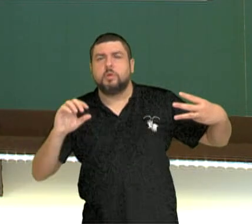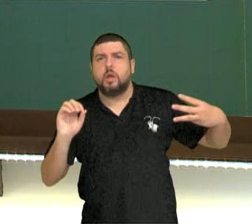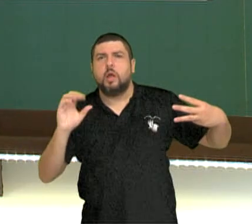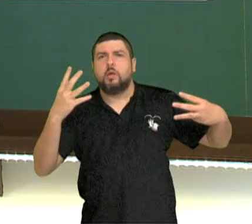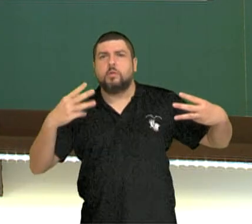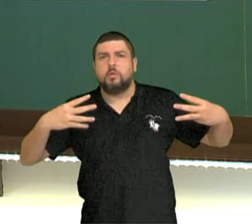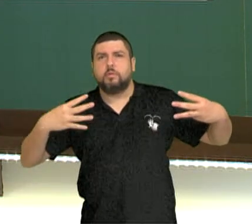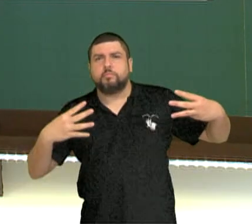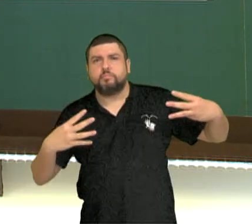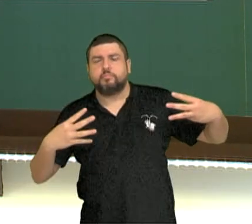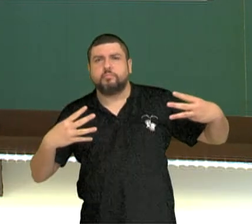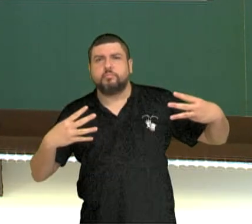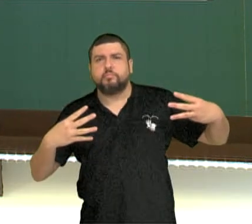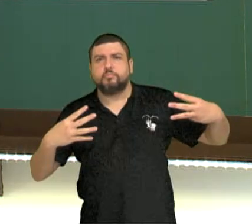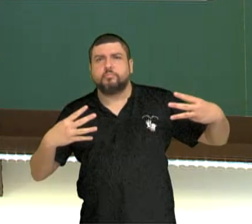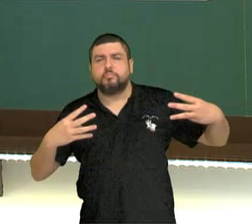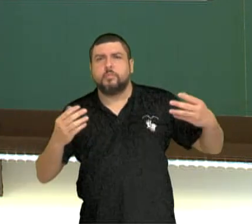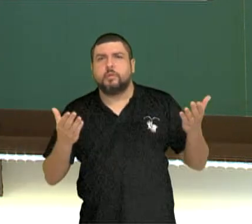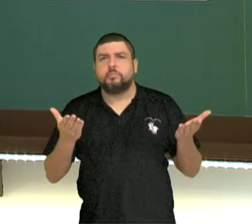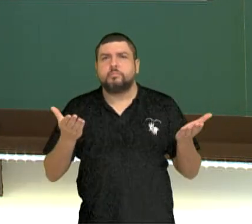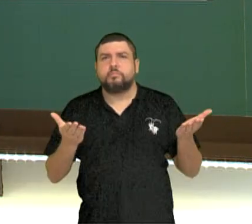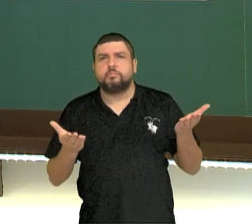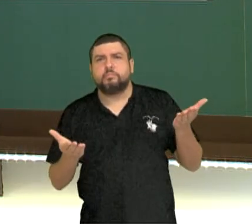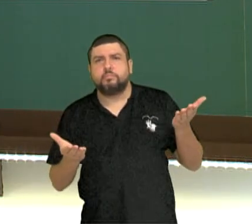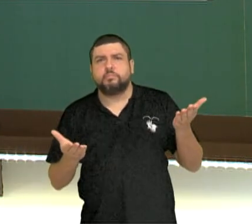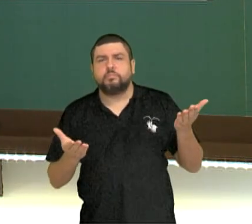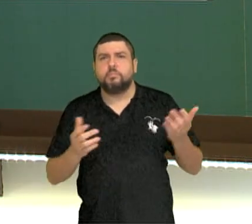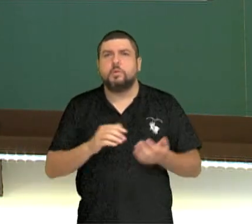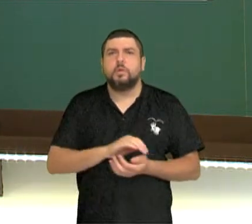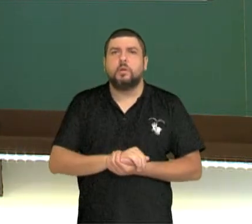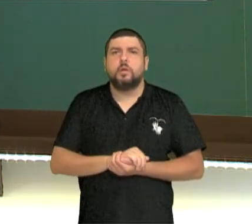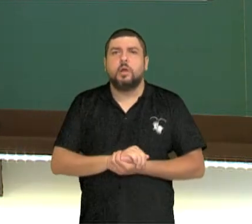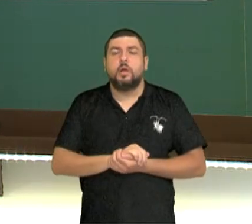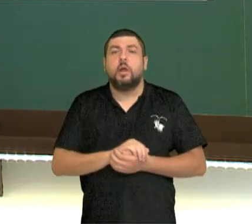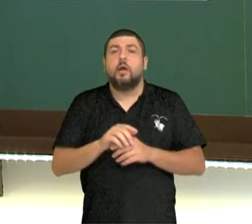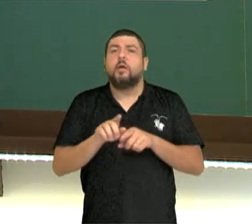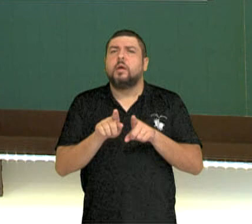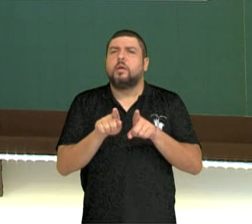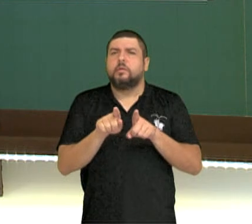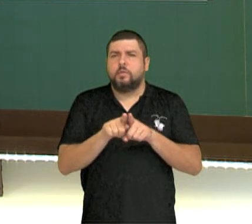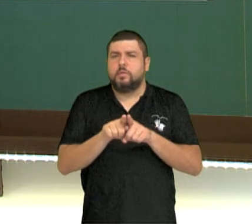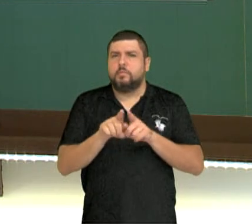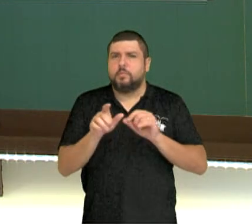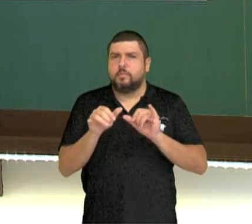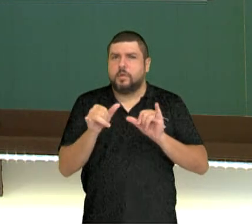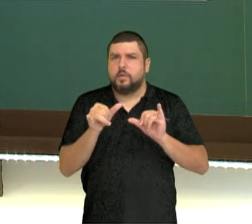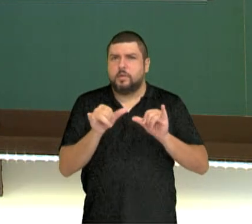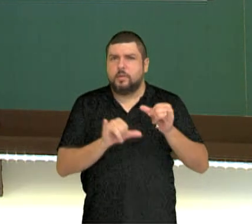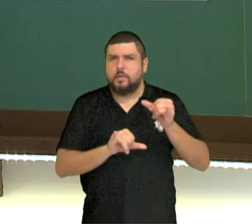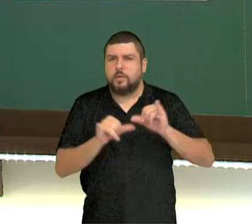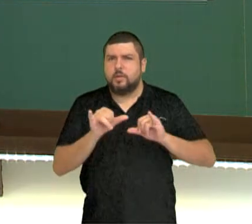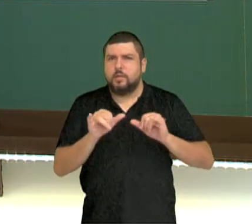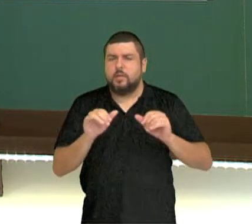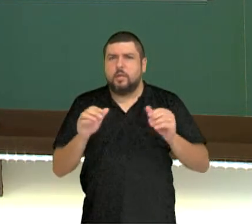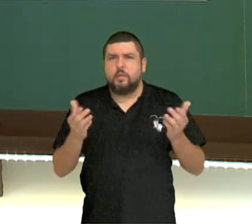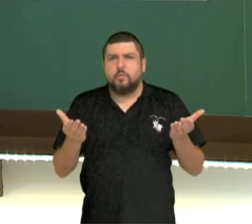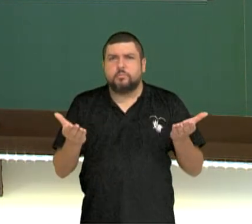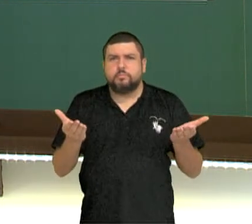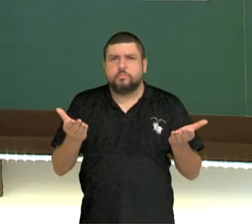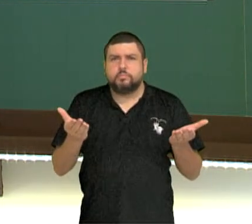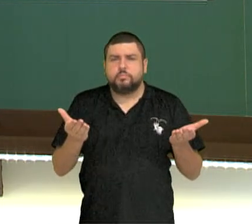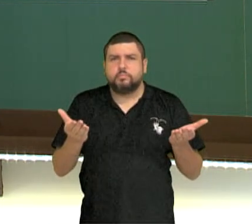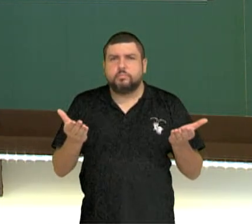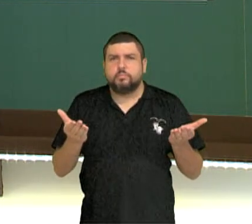sem balanceamento, desequilibrado. Da mesma forma, se nós tentarmos adicionar mais um objeto ali, mais